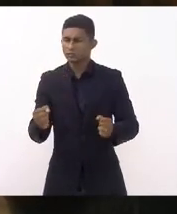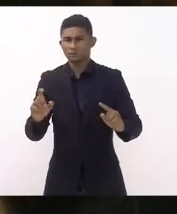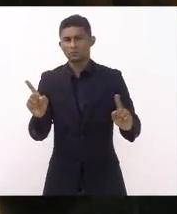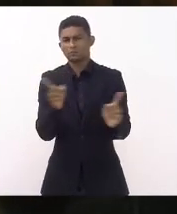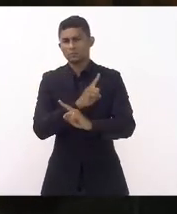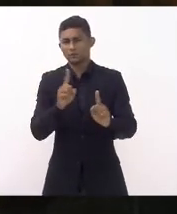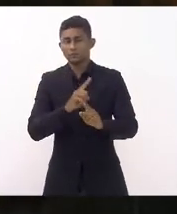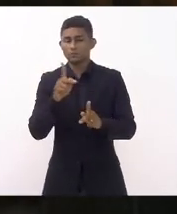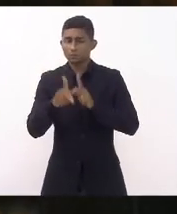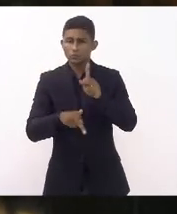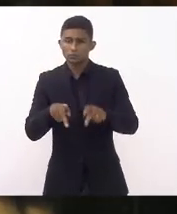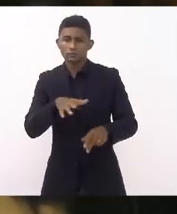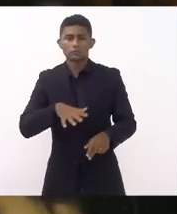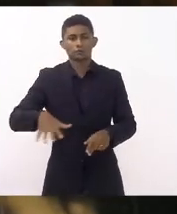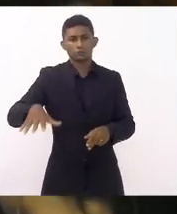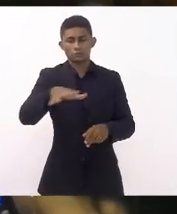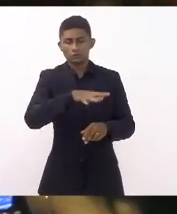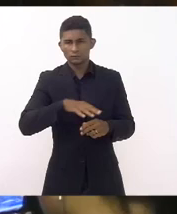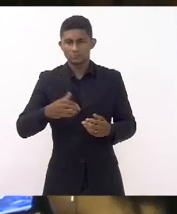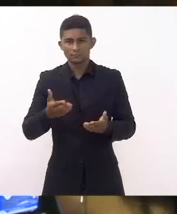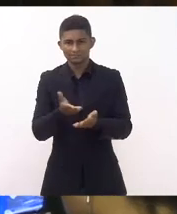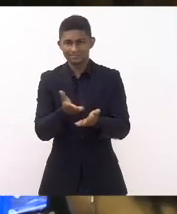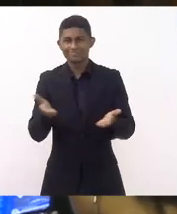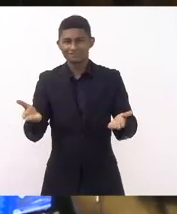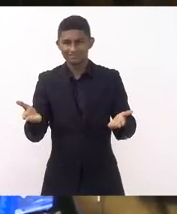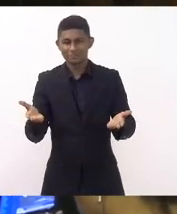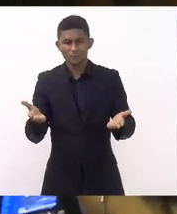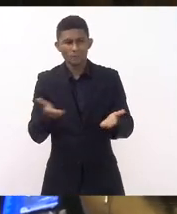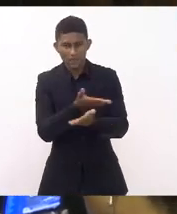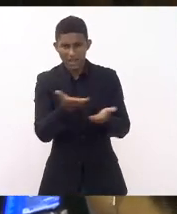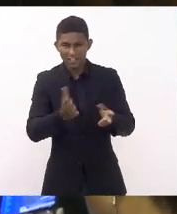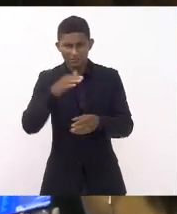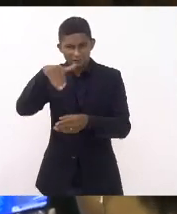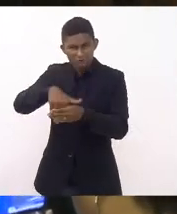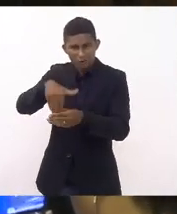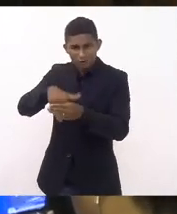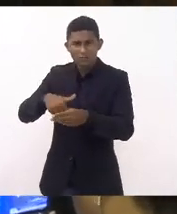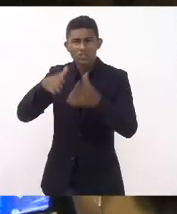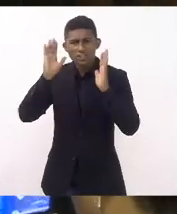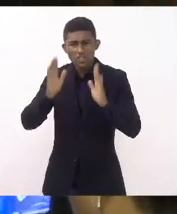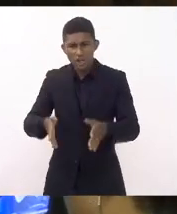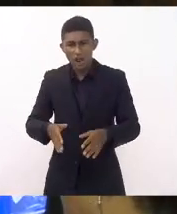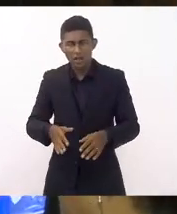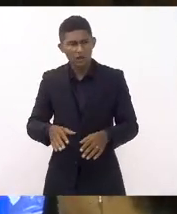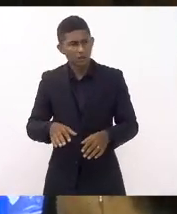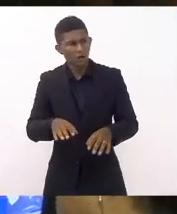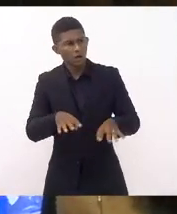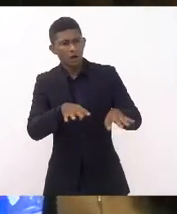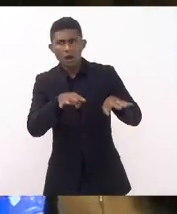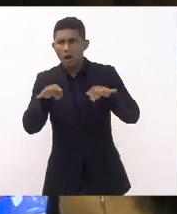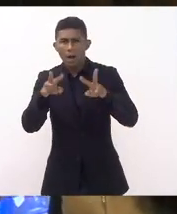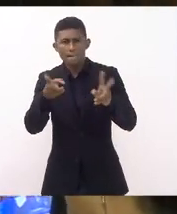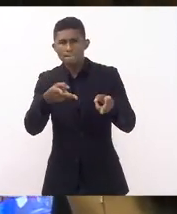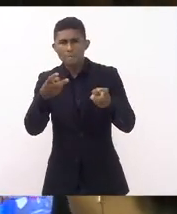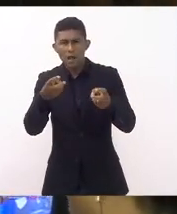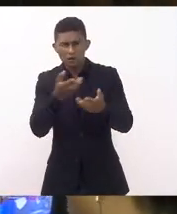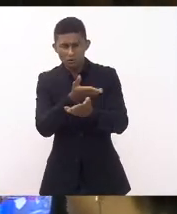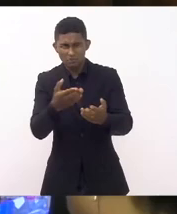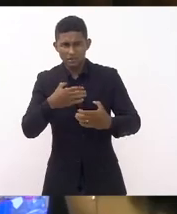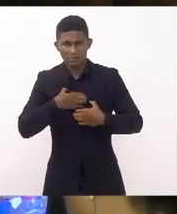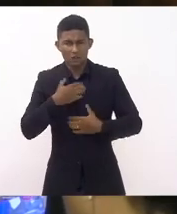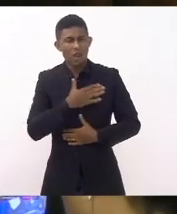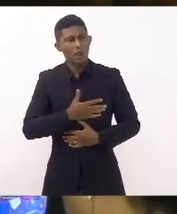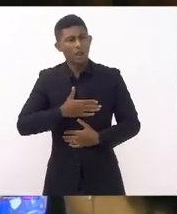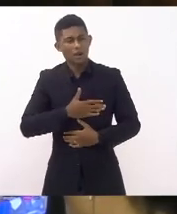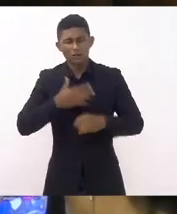o povo, a nossa população, o eleitor, ele já viu isso. E nem eles estão satisfeitos com